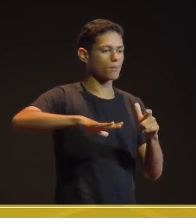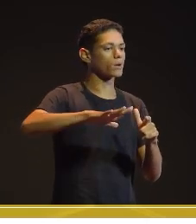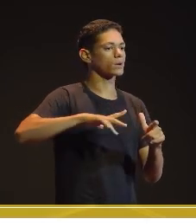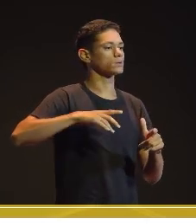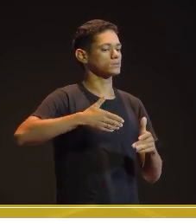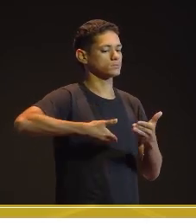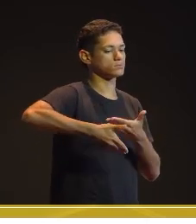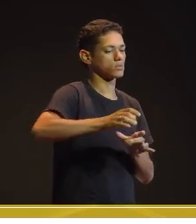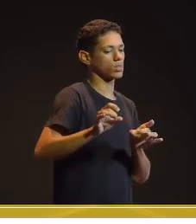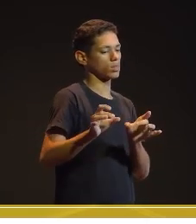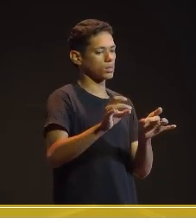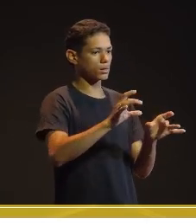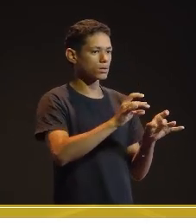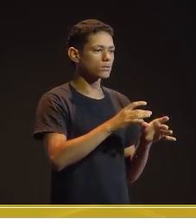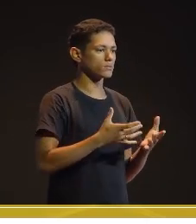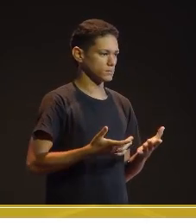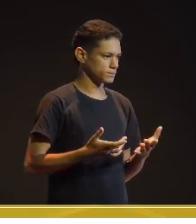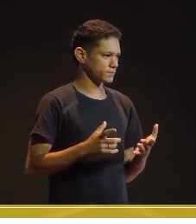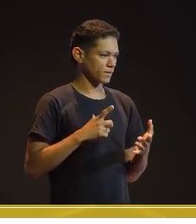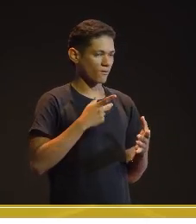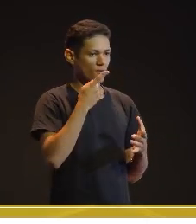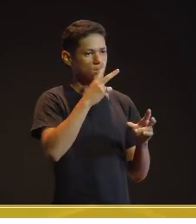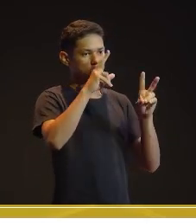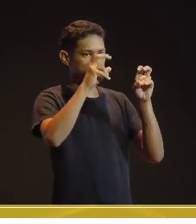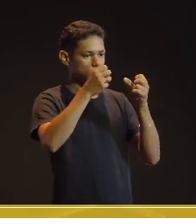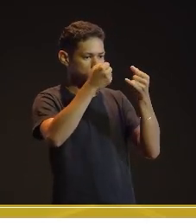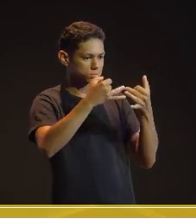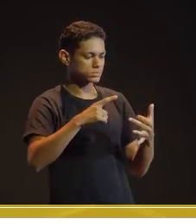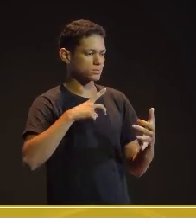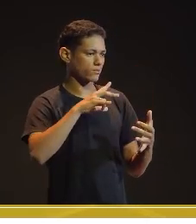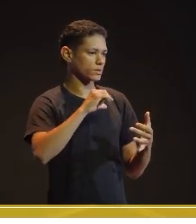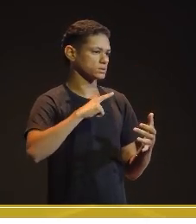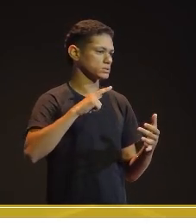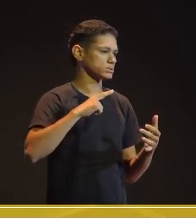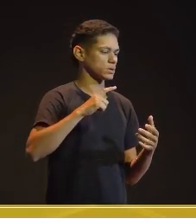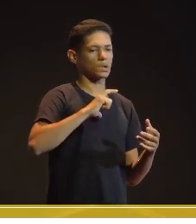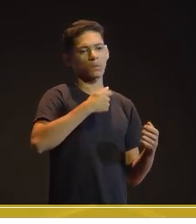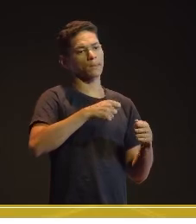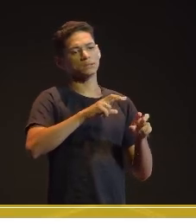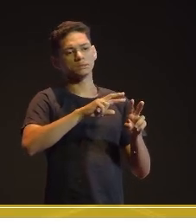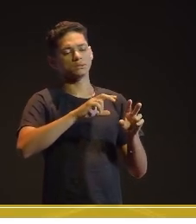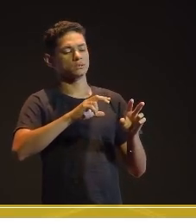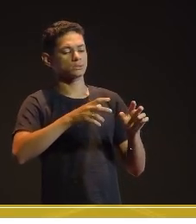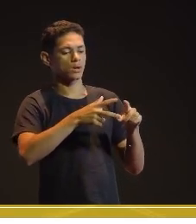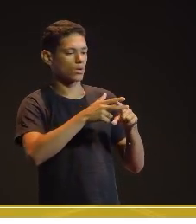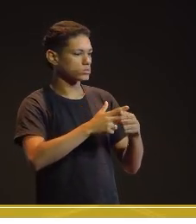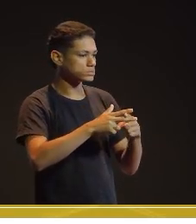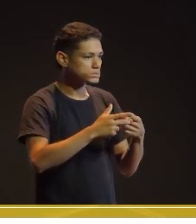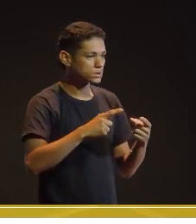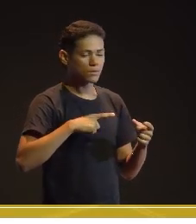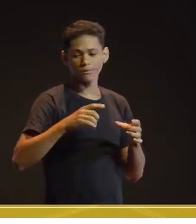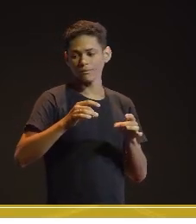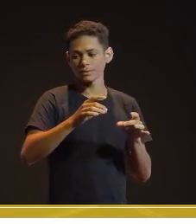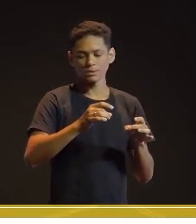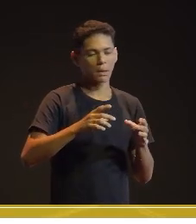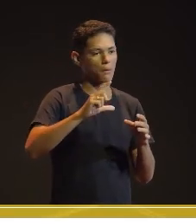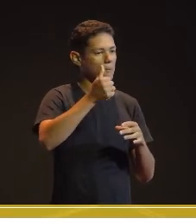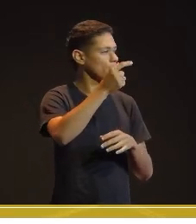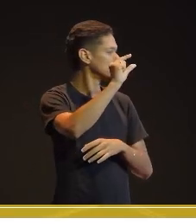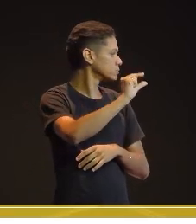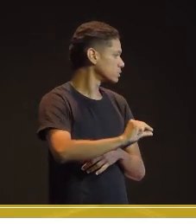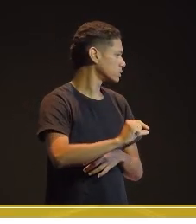geração distribuída é vender a tecnologia falando que ela não vai funcionar, que não precisa de manutenção, vendendo a preços muito